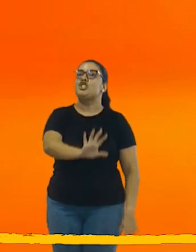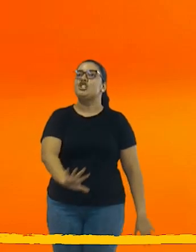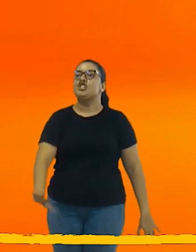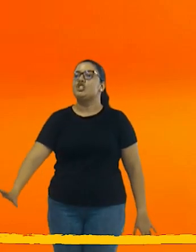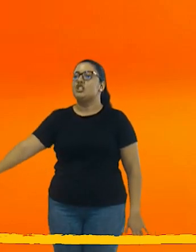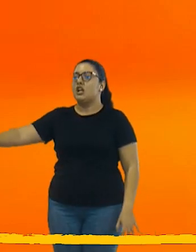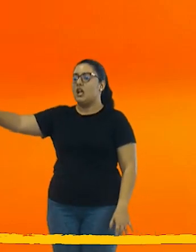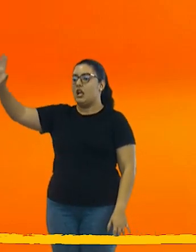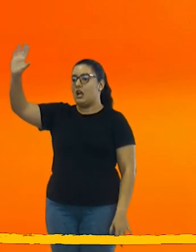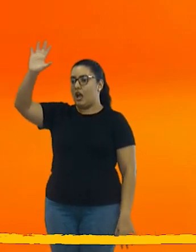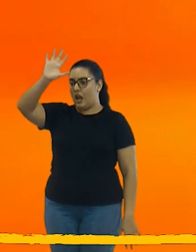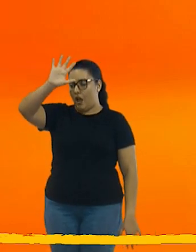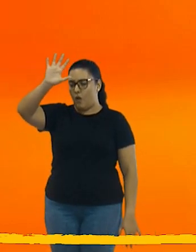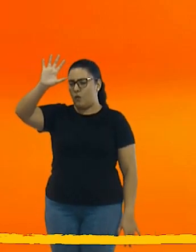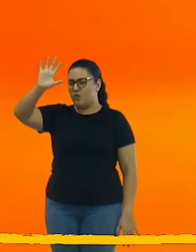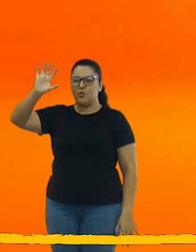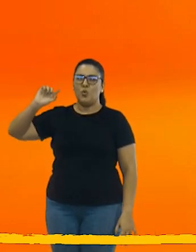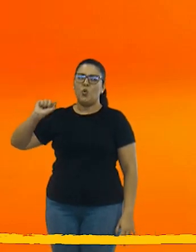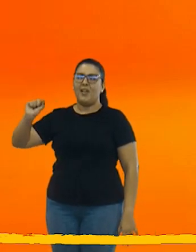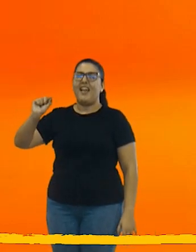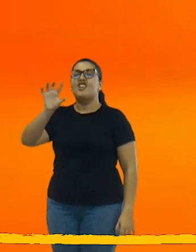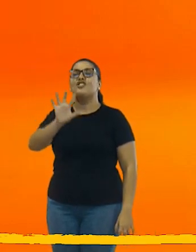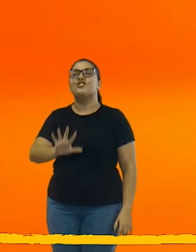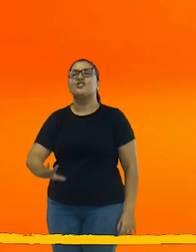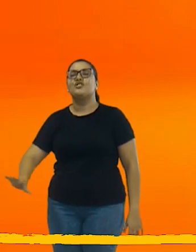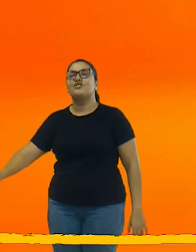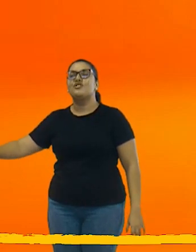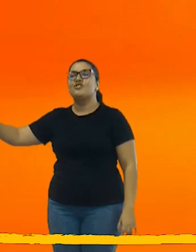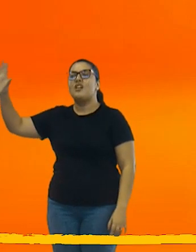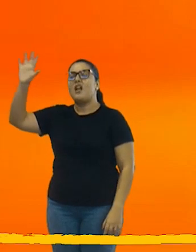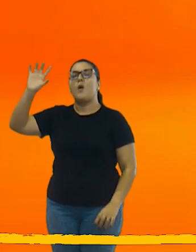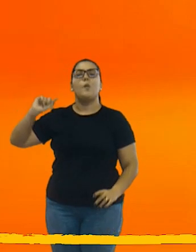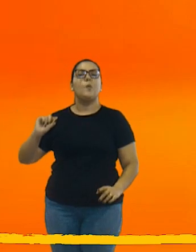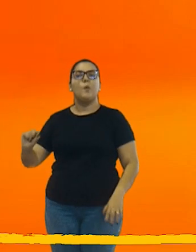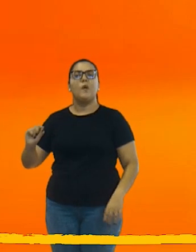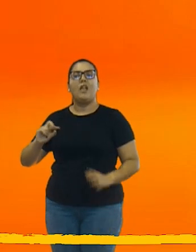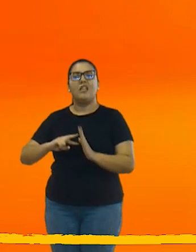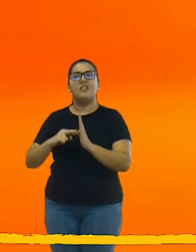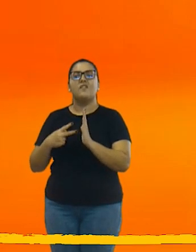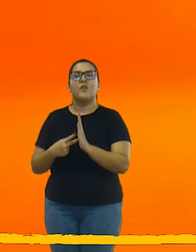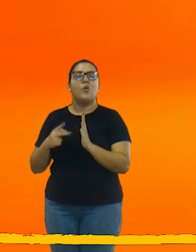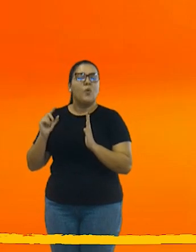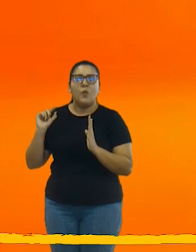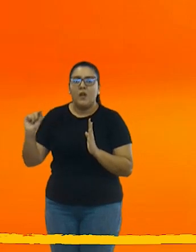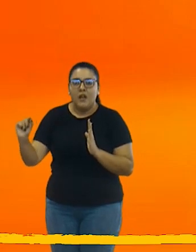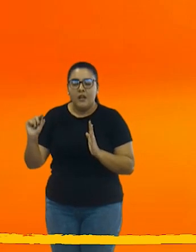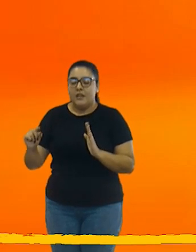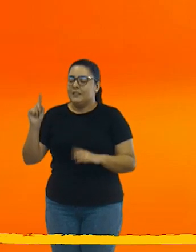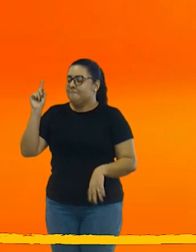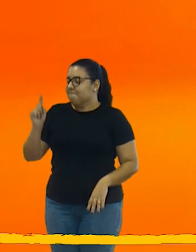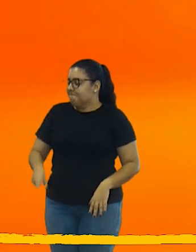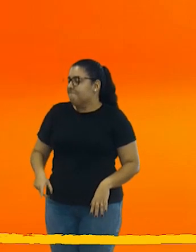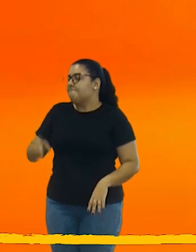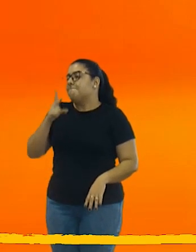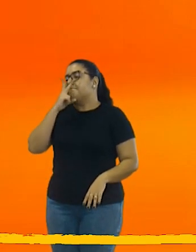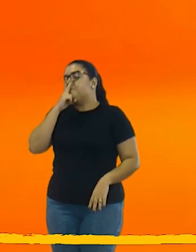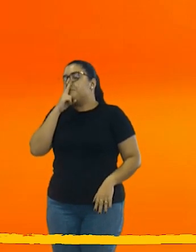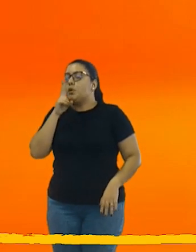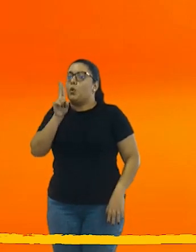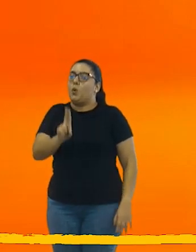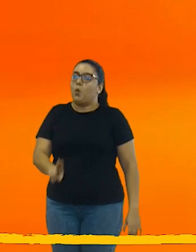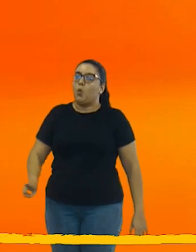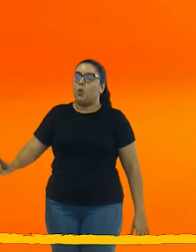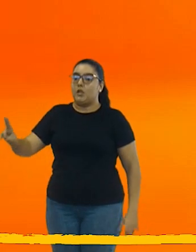universalista. O que é que eu quero dizer, galera, por regionalismo universalista? É um regionalismo que usa